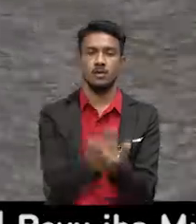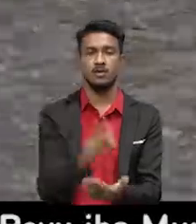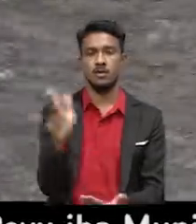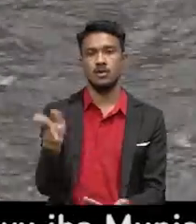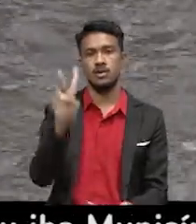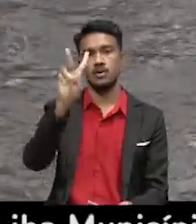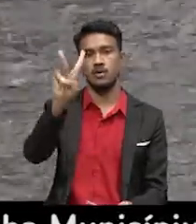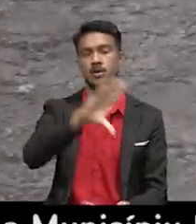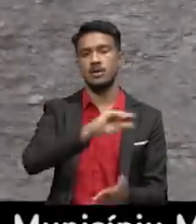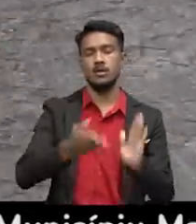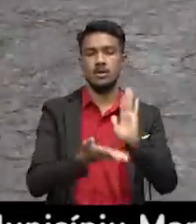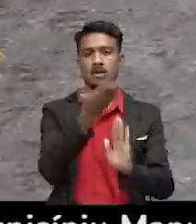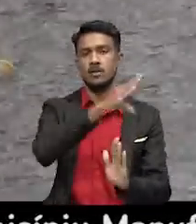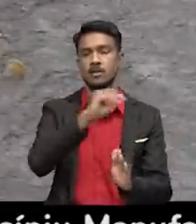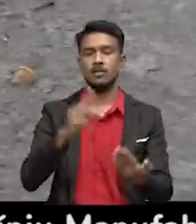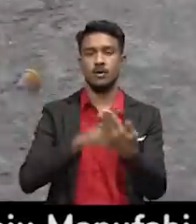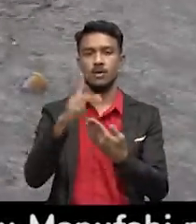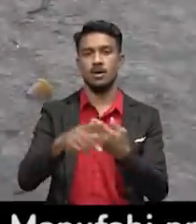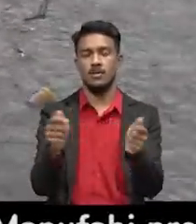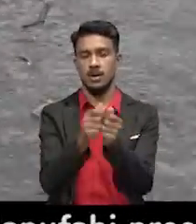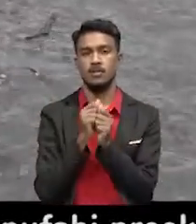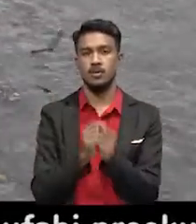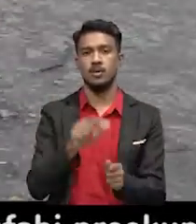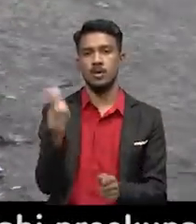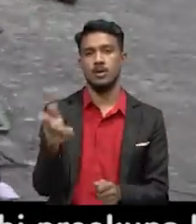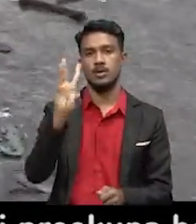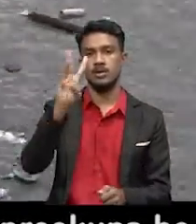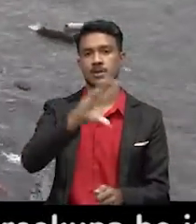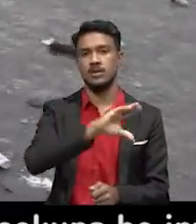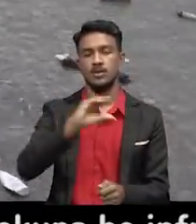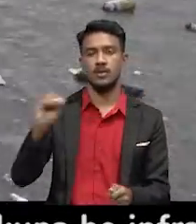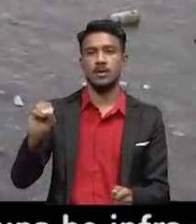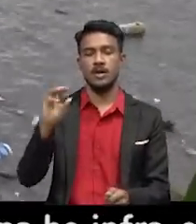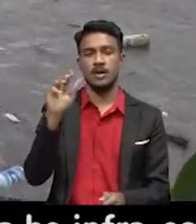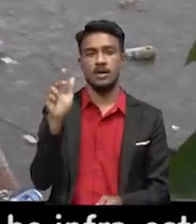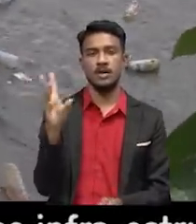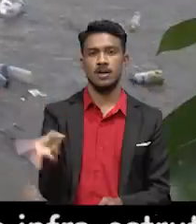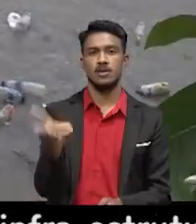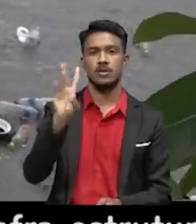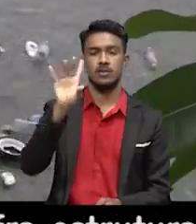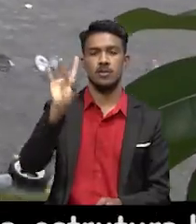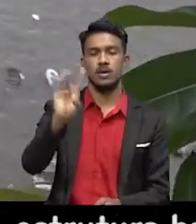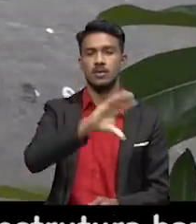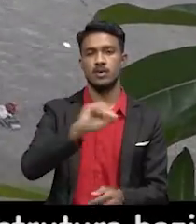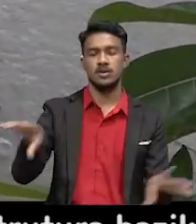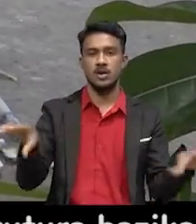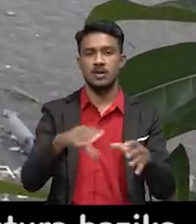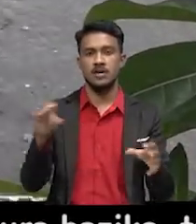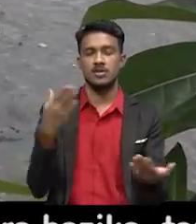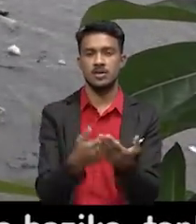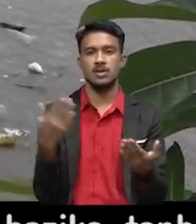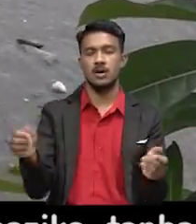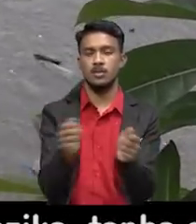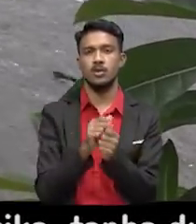de financia programa hamutu ranuru singen, subprograma nenur singualu, no projeto infraestrutura hamutu kurihung ida resin,